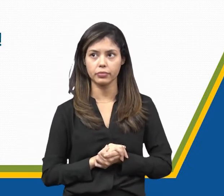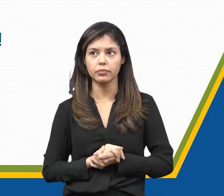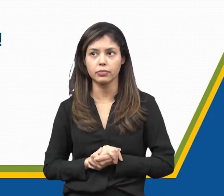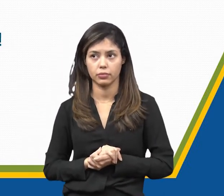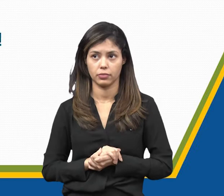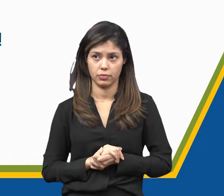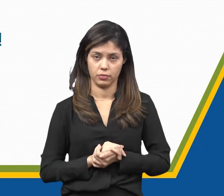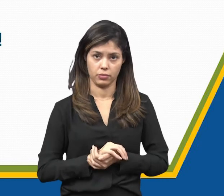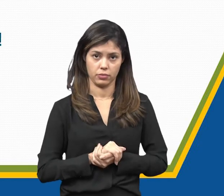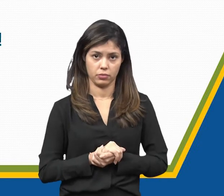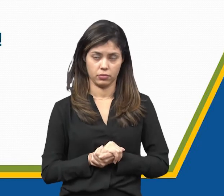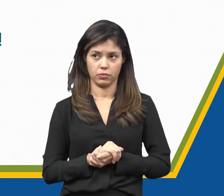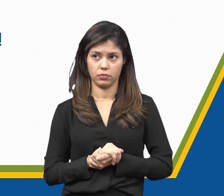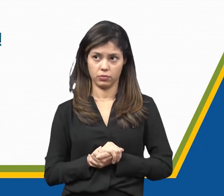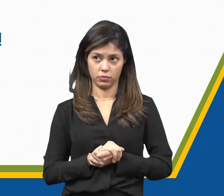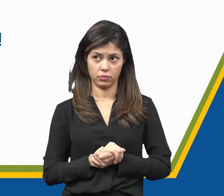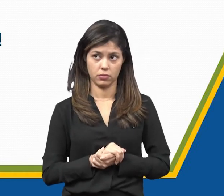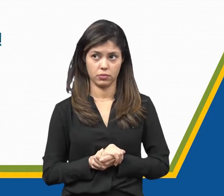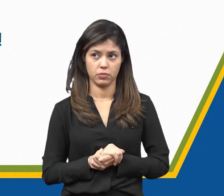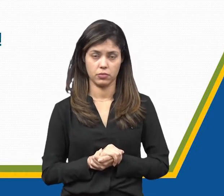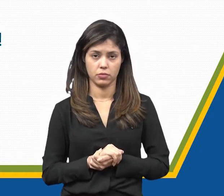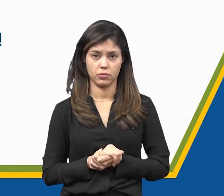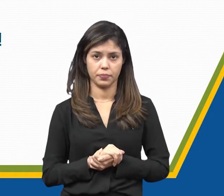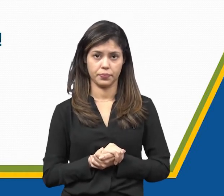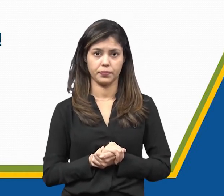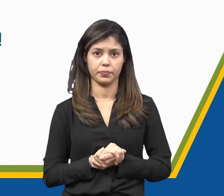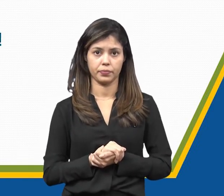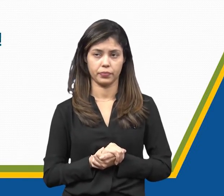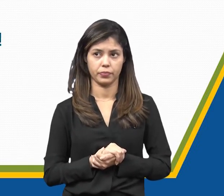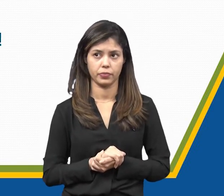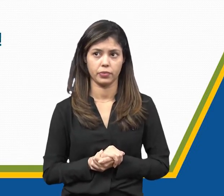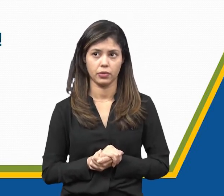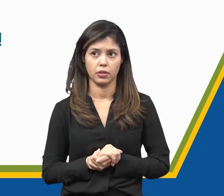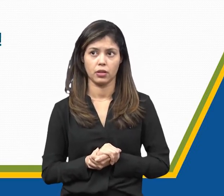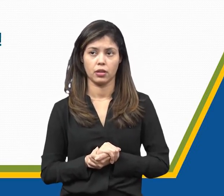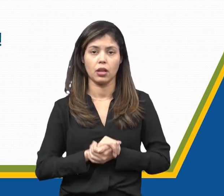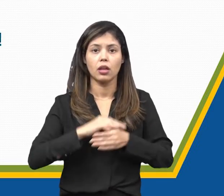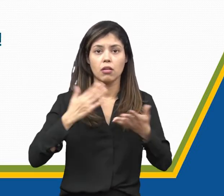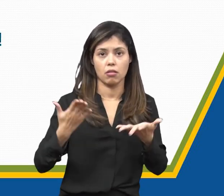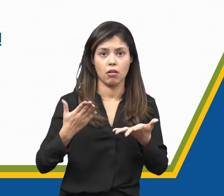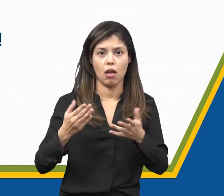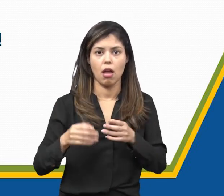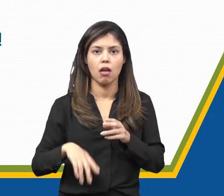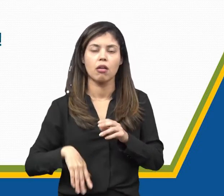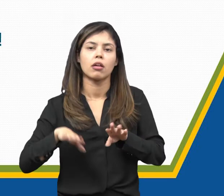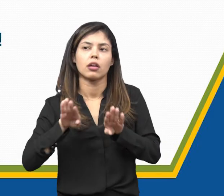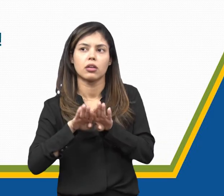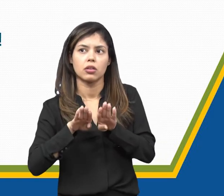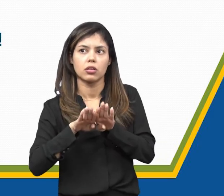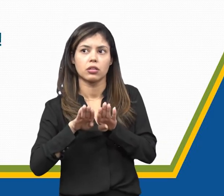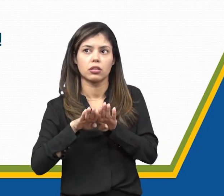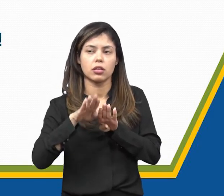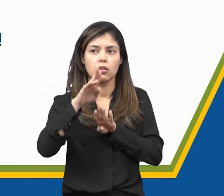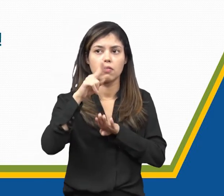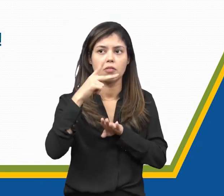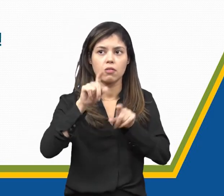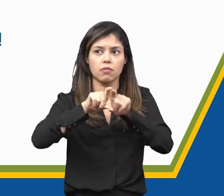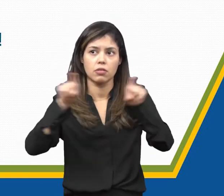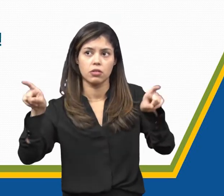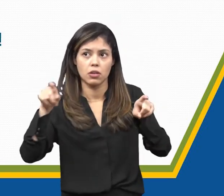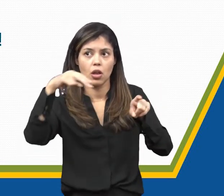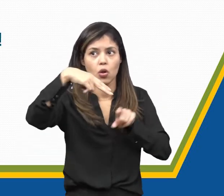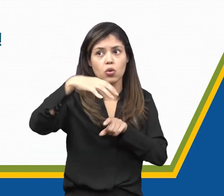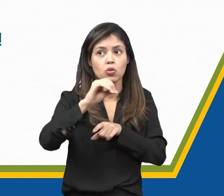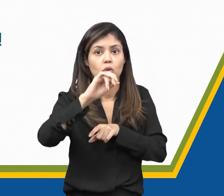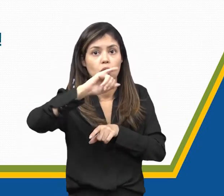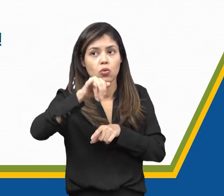Jugar vosotros con los cubiertos, talheres, garfo e faca. Frase fica,